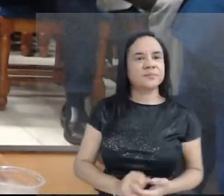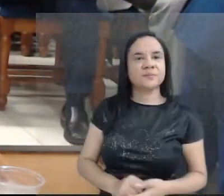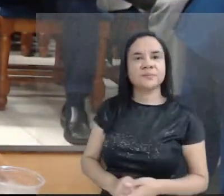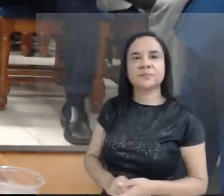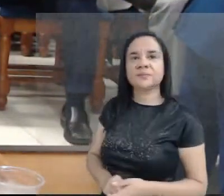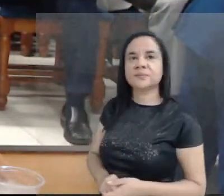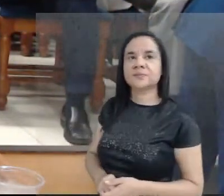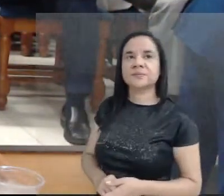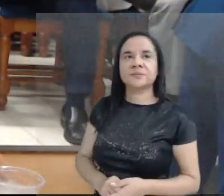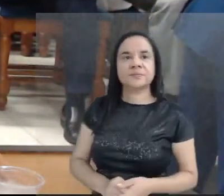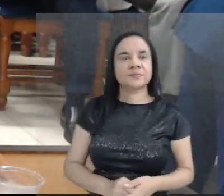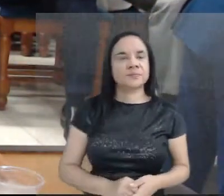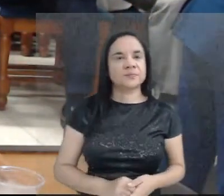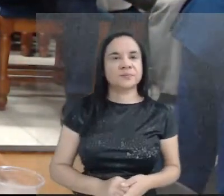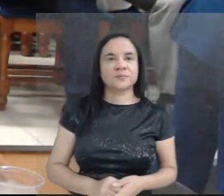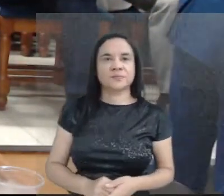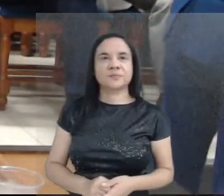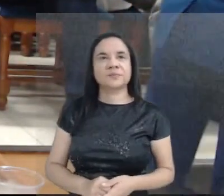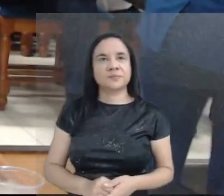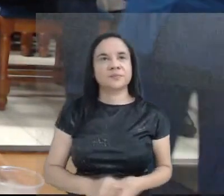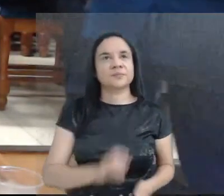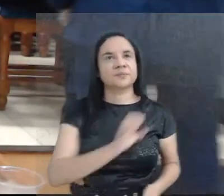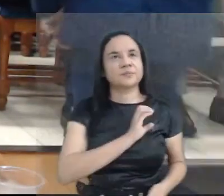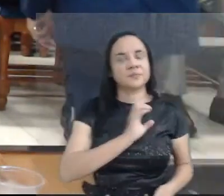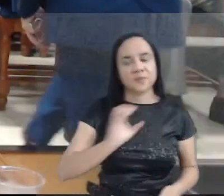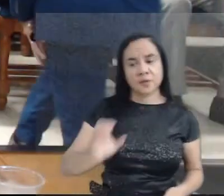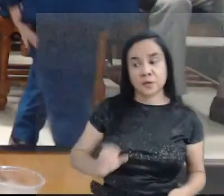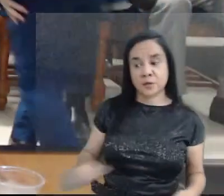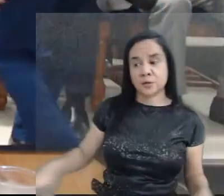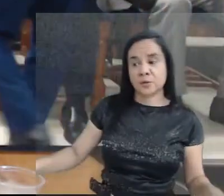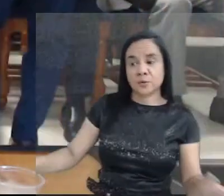que Cristo veio para Israel.